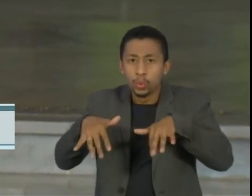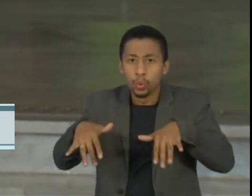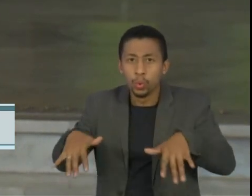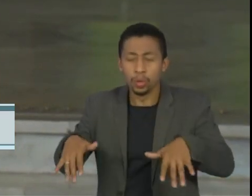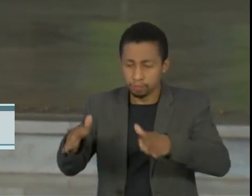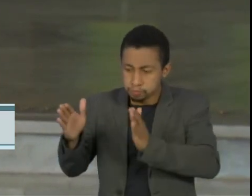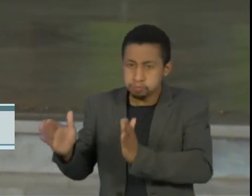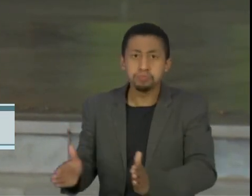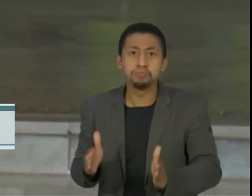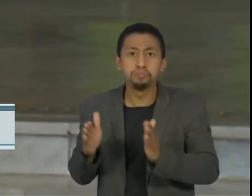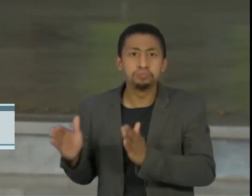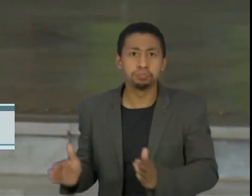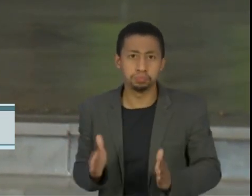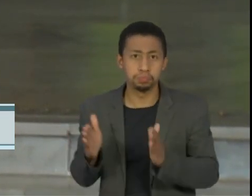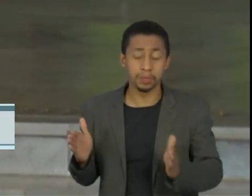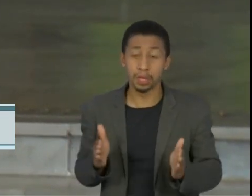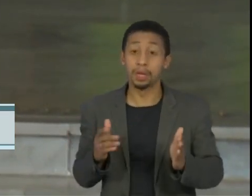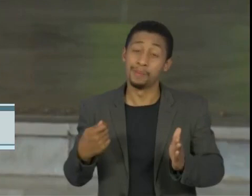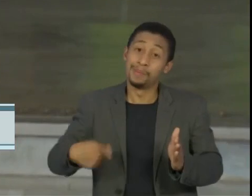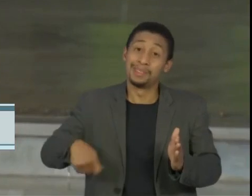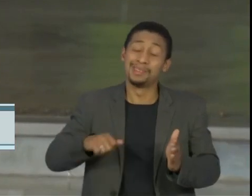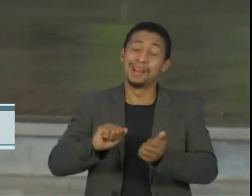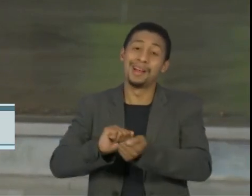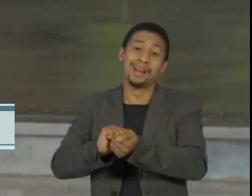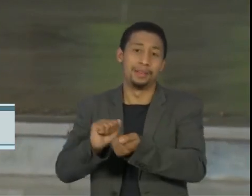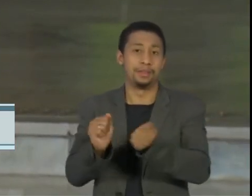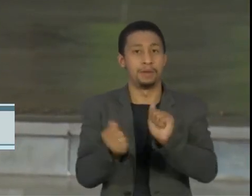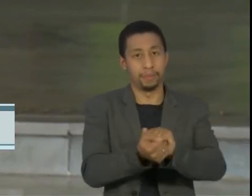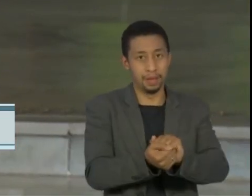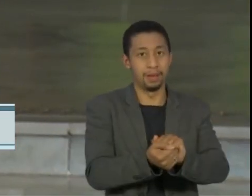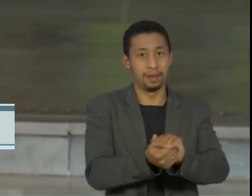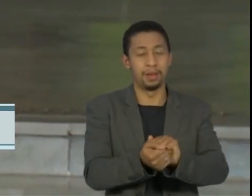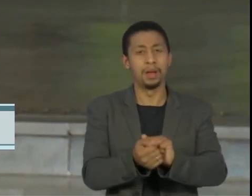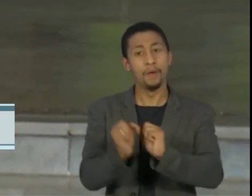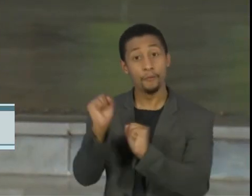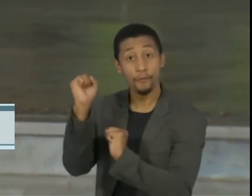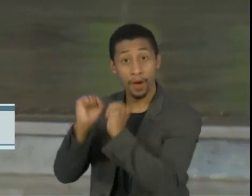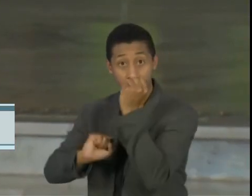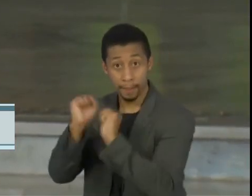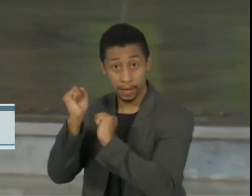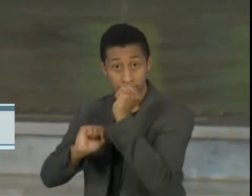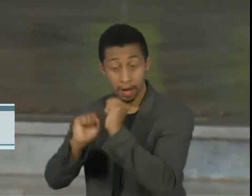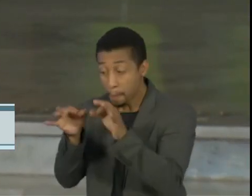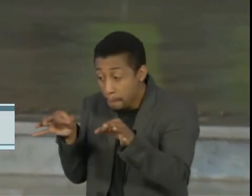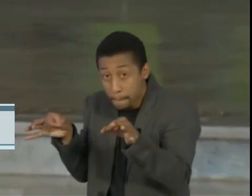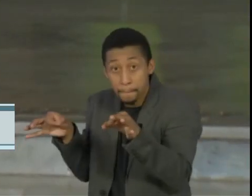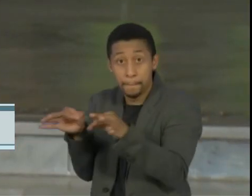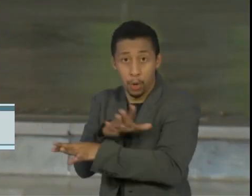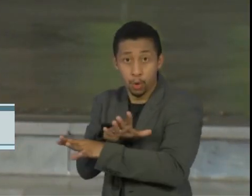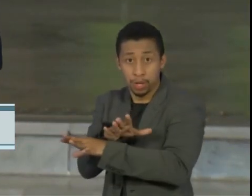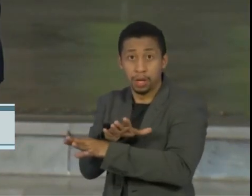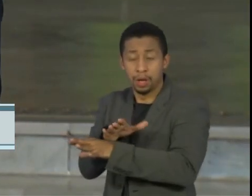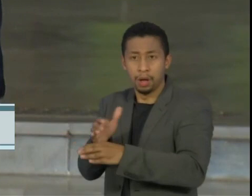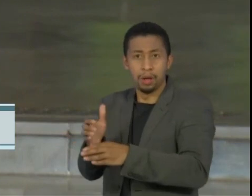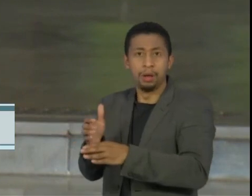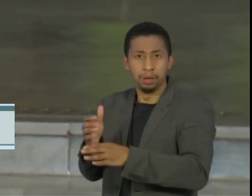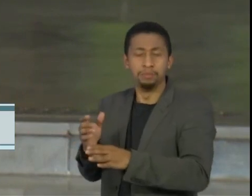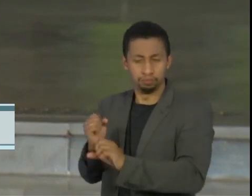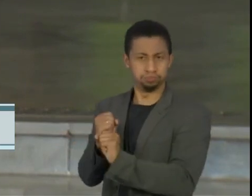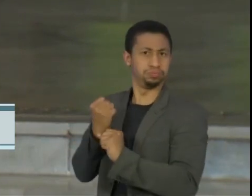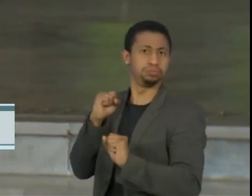essa vacina, ela precisa ser adaptada. Já existe uma fábrica que tem capacidade, mas ela precisa ser agora,